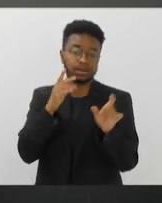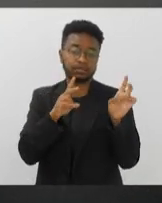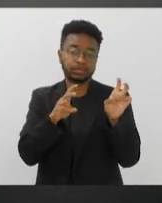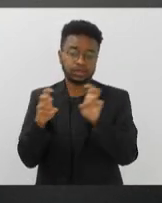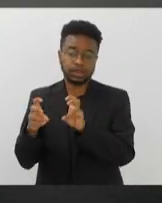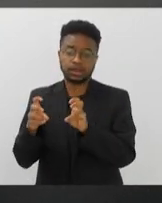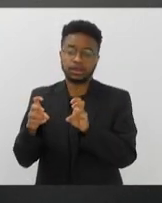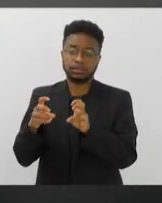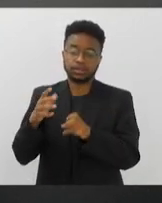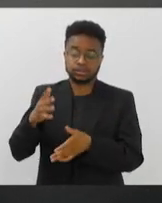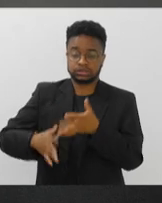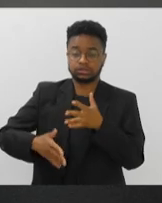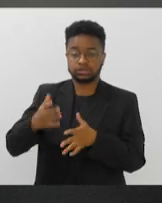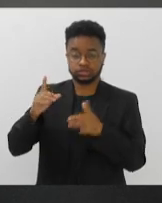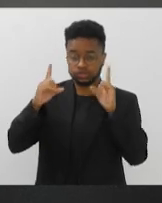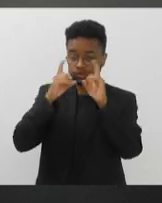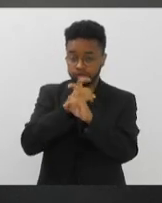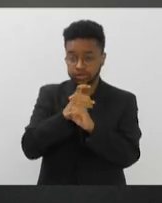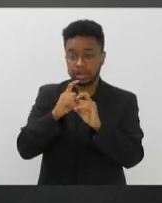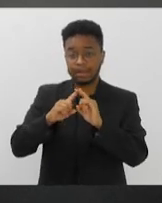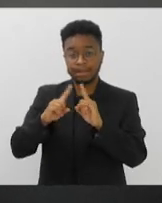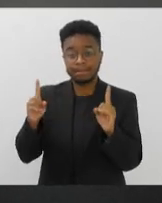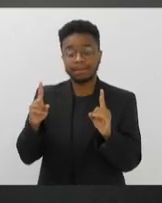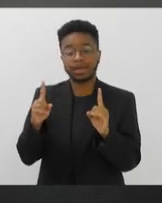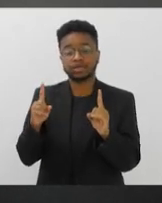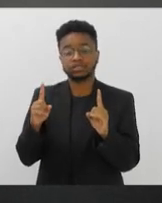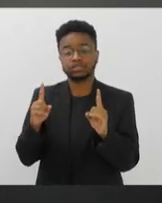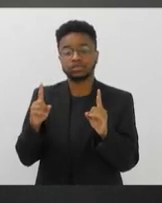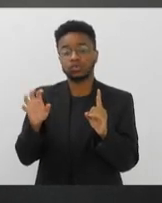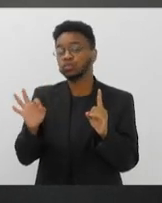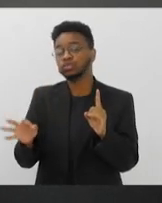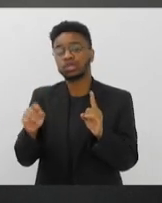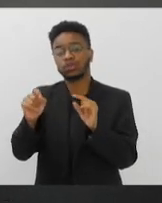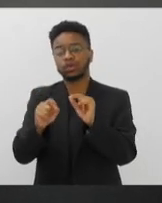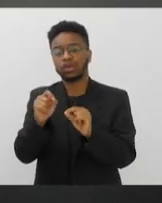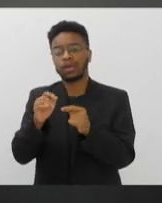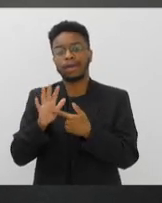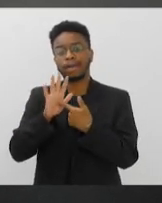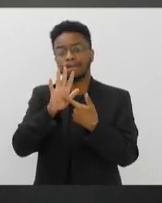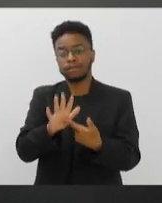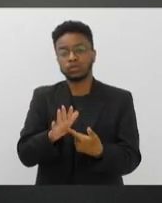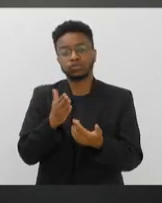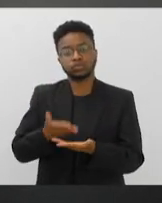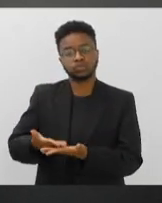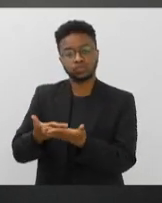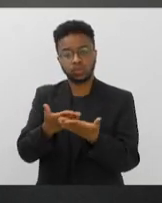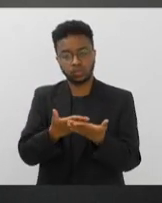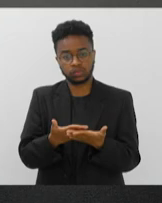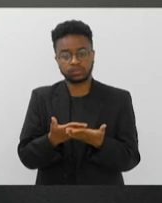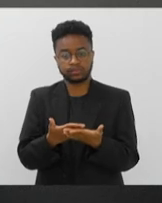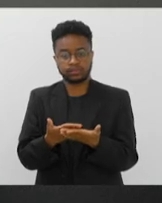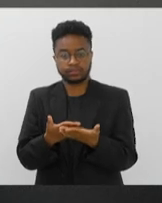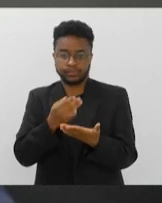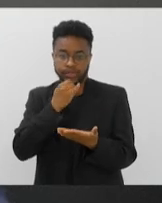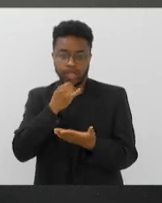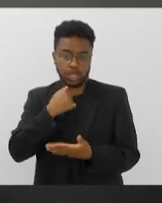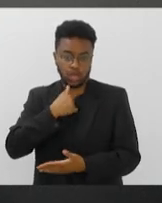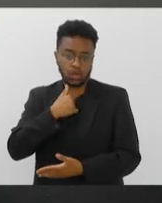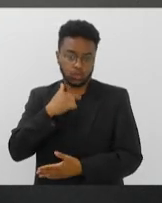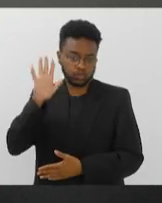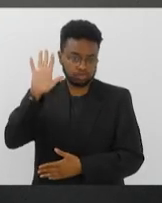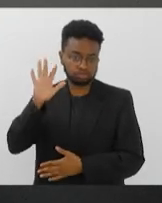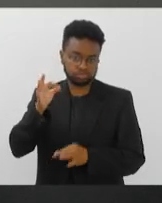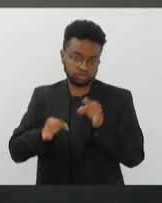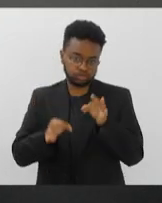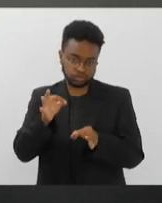Complex complexo etc em vez de eles chegarem pra gente e apresentarem estudo de caso que assim eu juiz estado